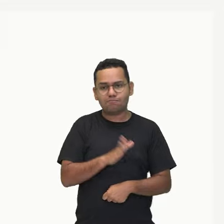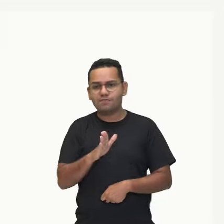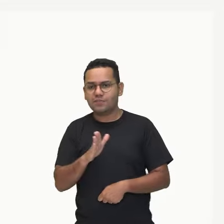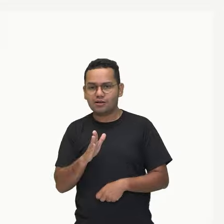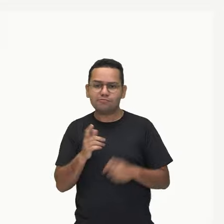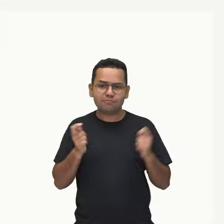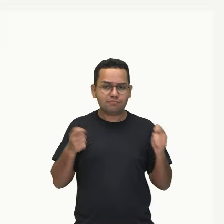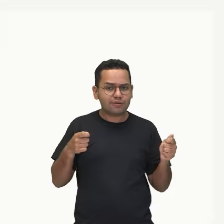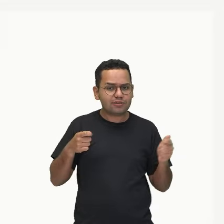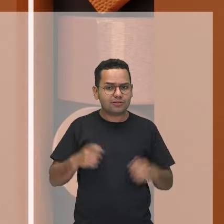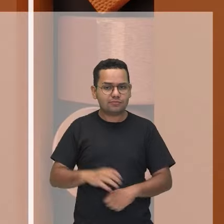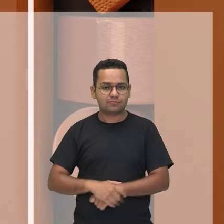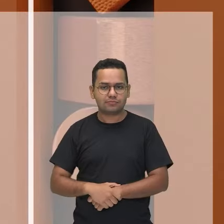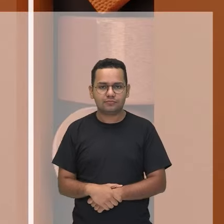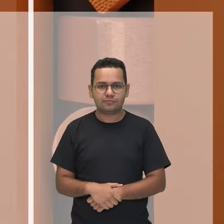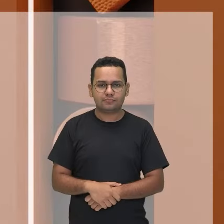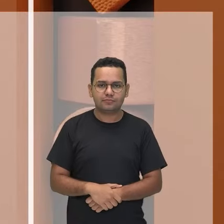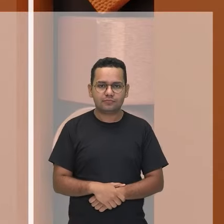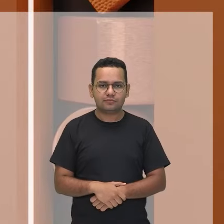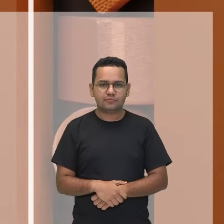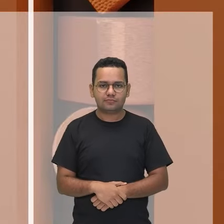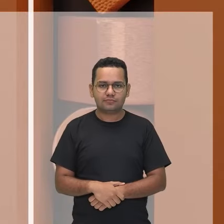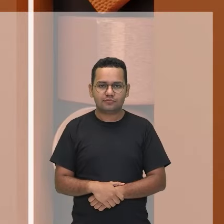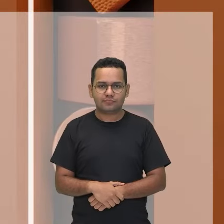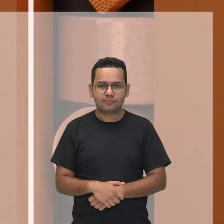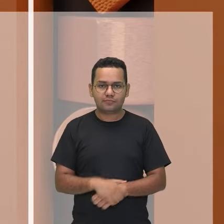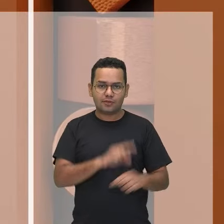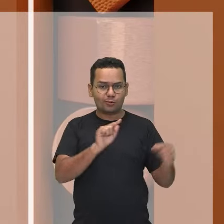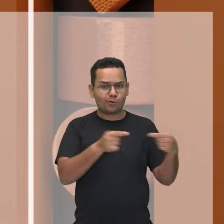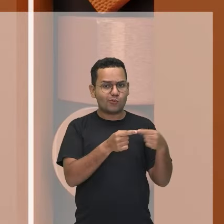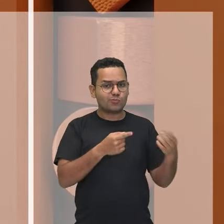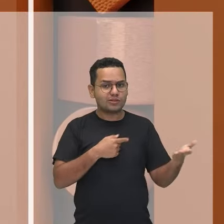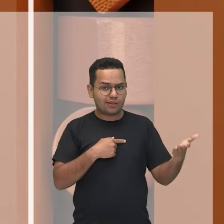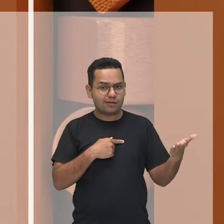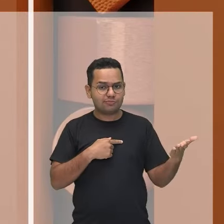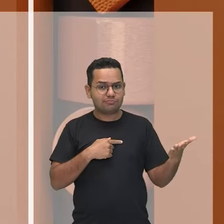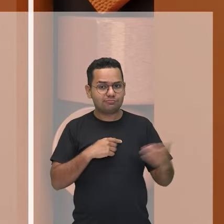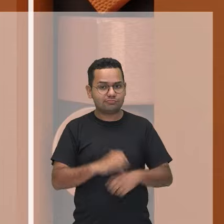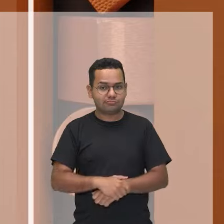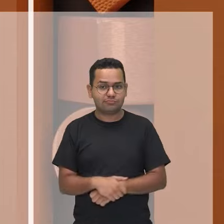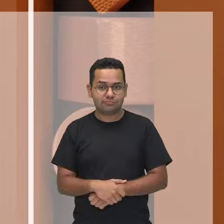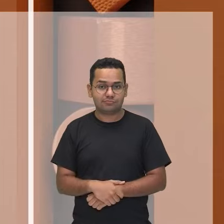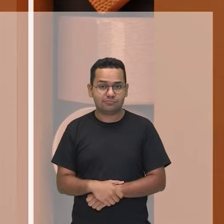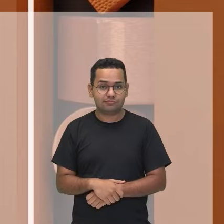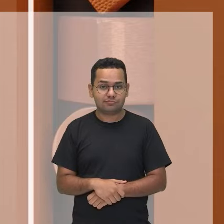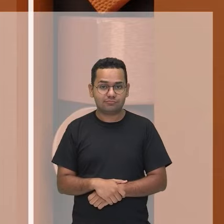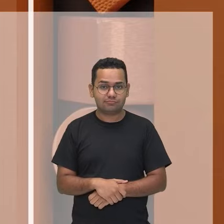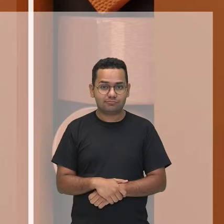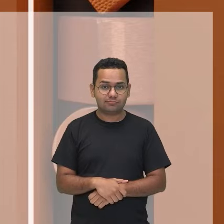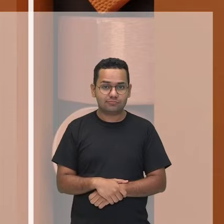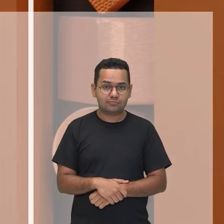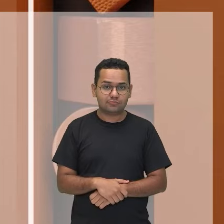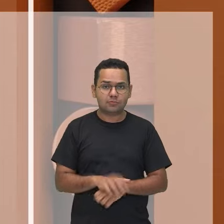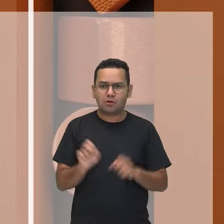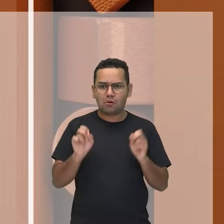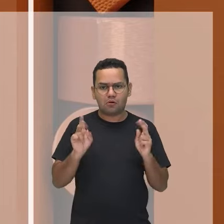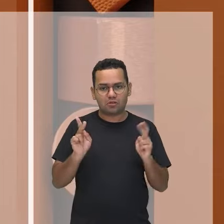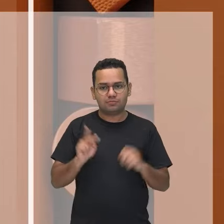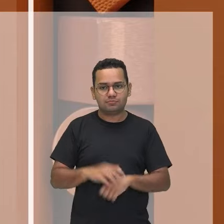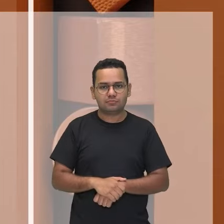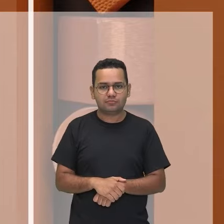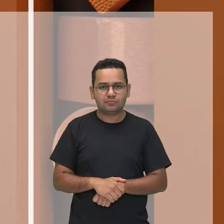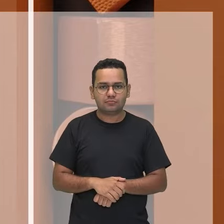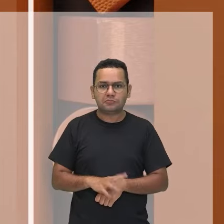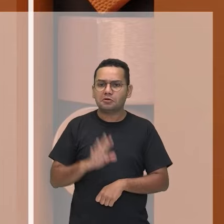isso daí? É essa a ideia do conhecimento empírico, né? Eu aprendi aquilo ali